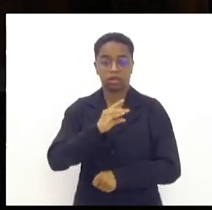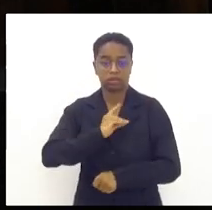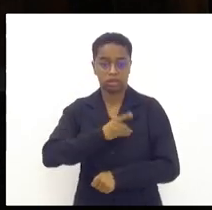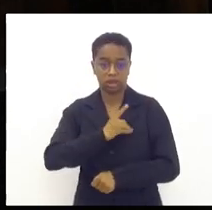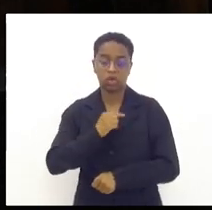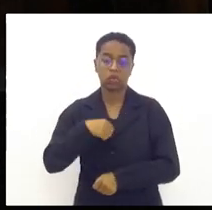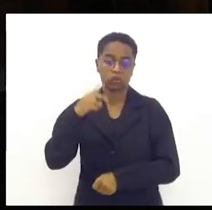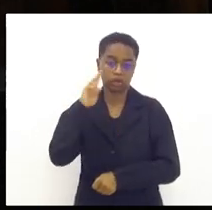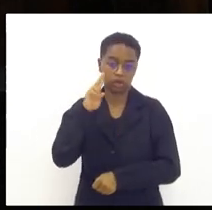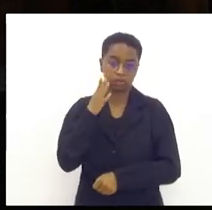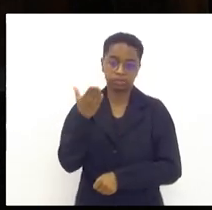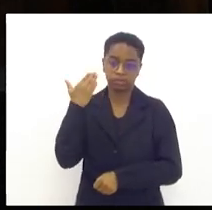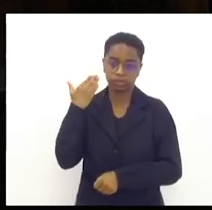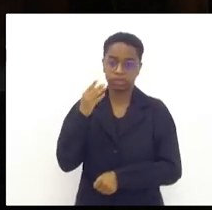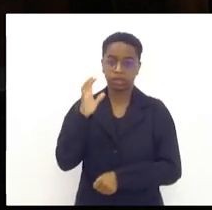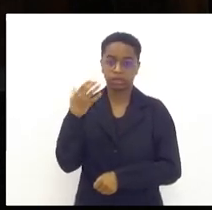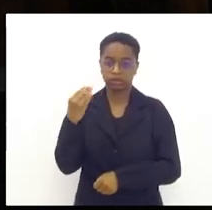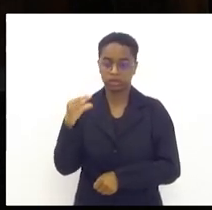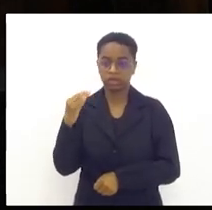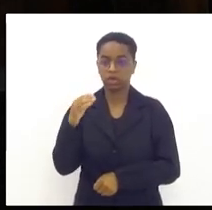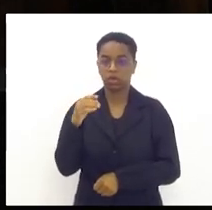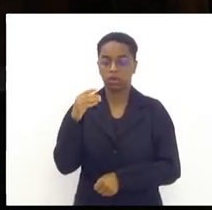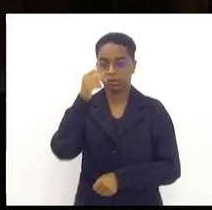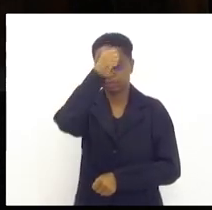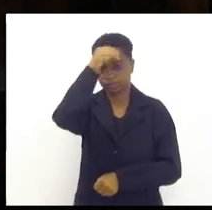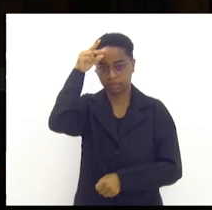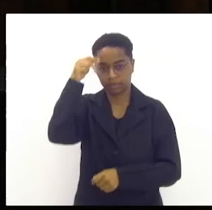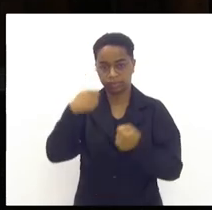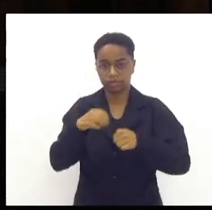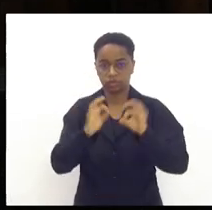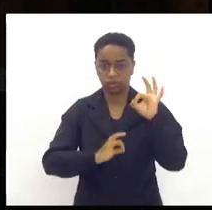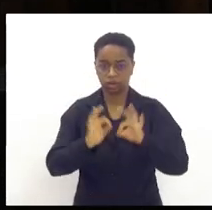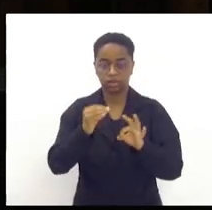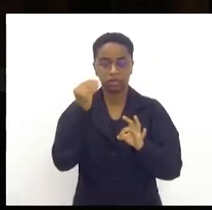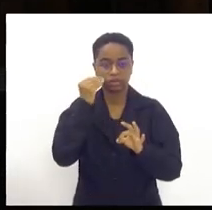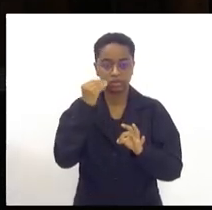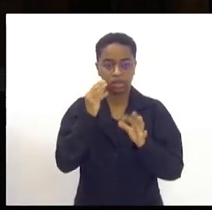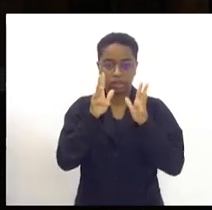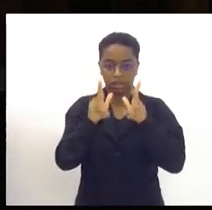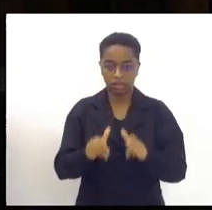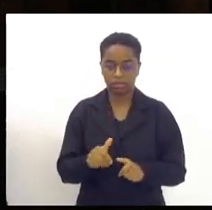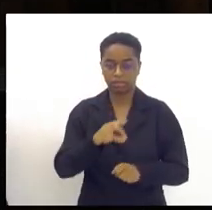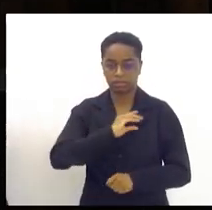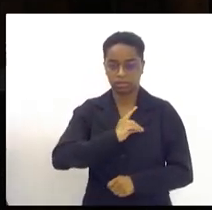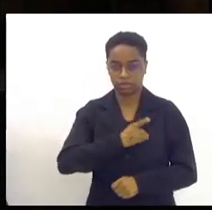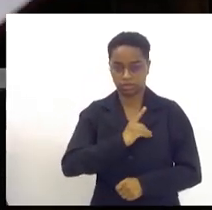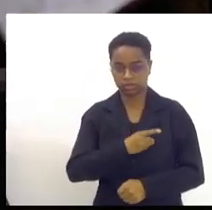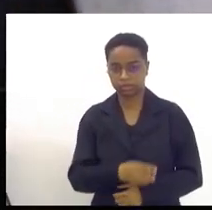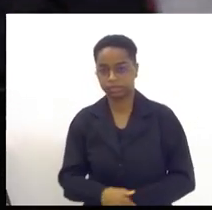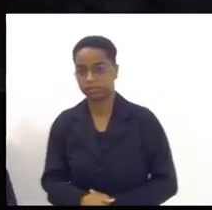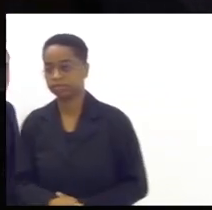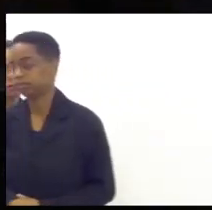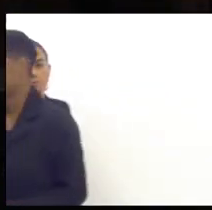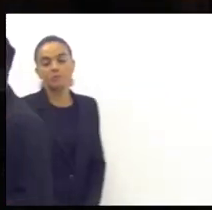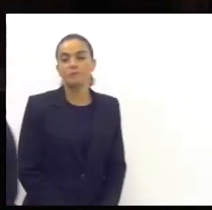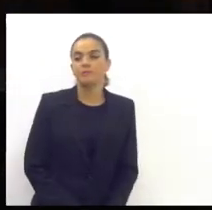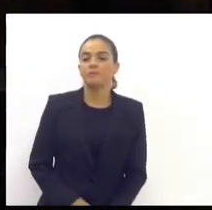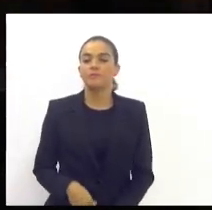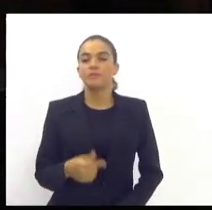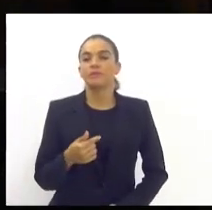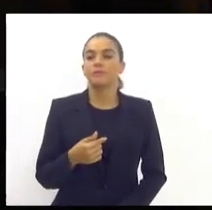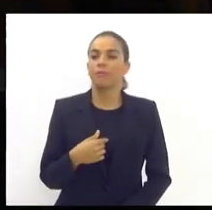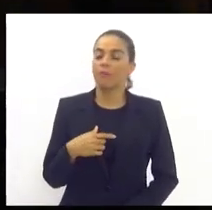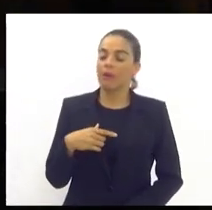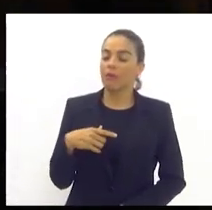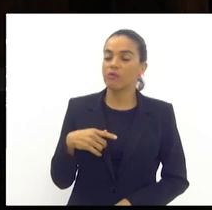Niterói que a prefeitura teve que se mobilizar para manter as delegacias limpas para seu funcionamento, cedendo funcionários